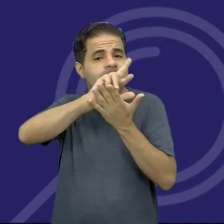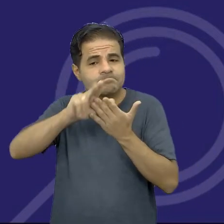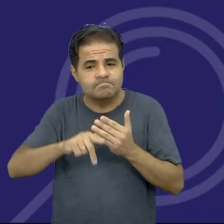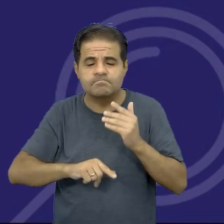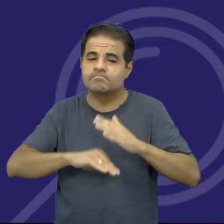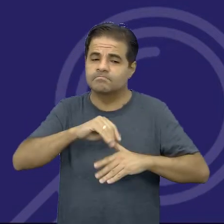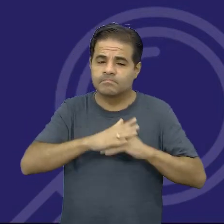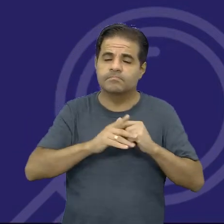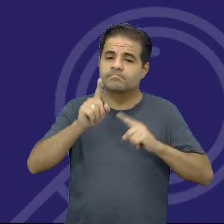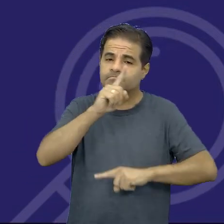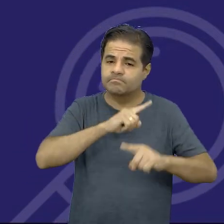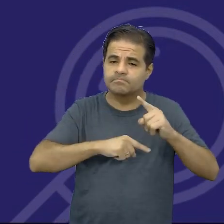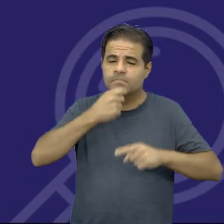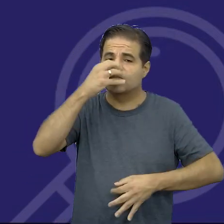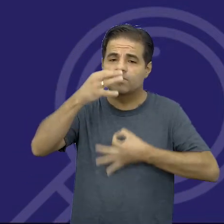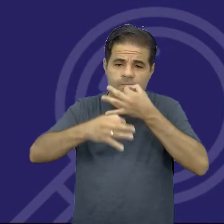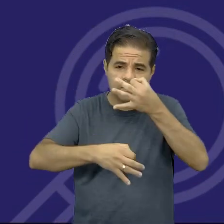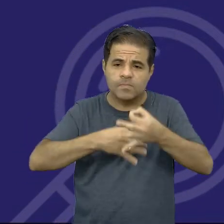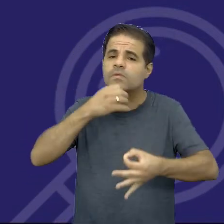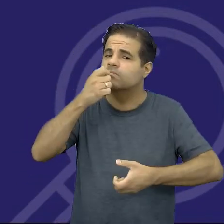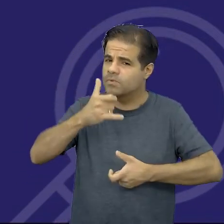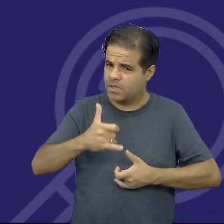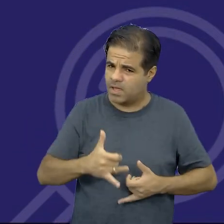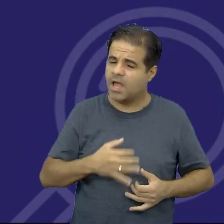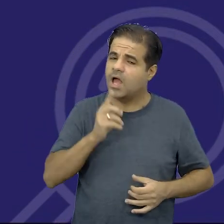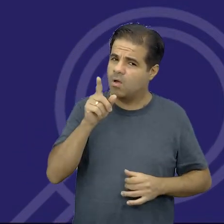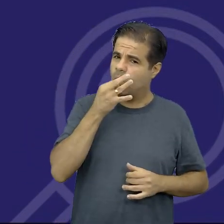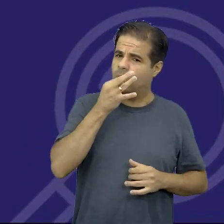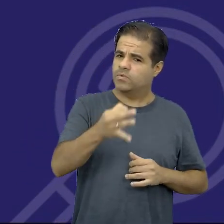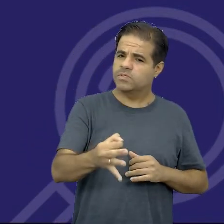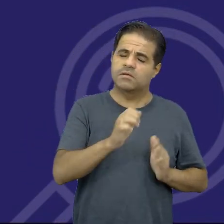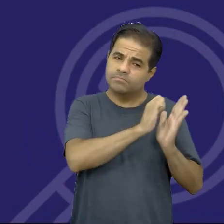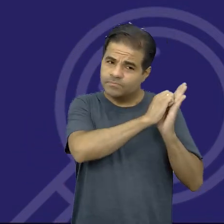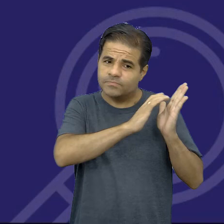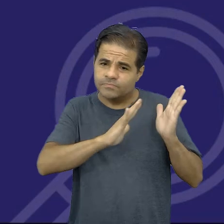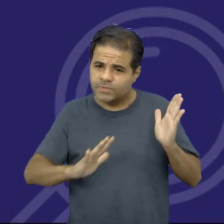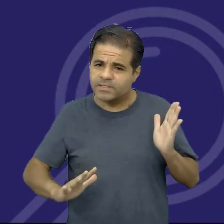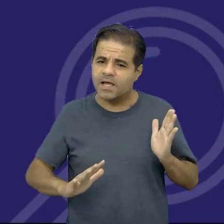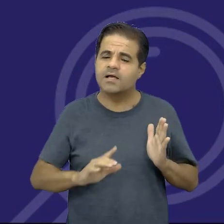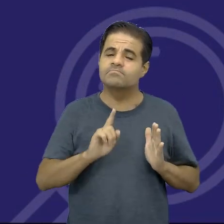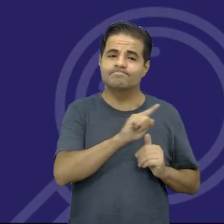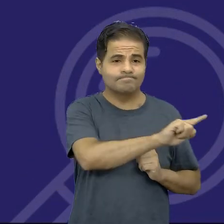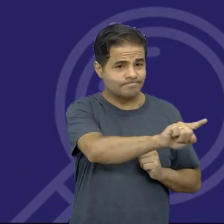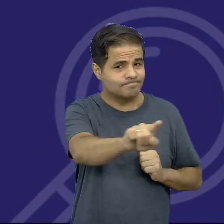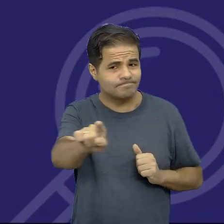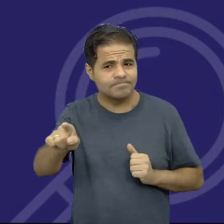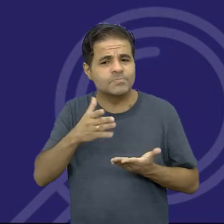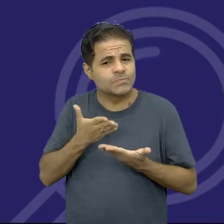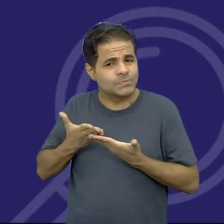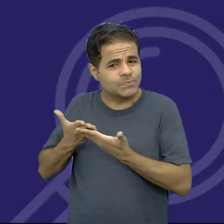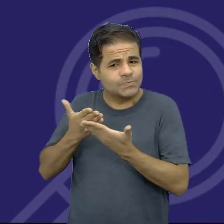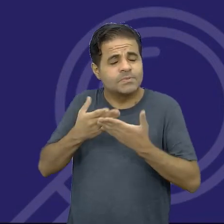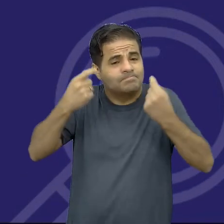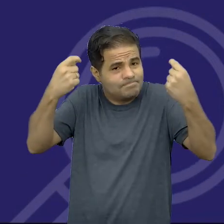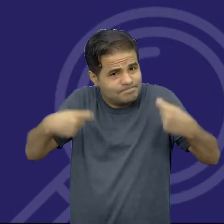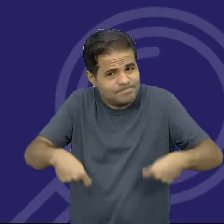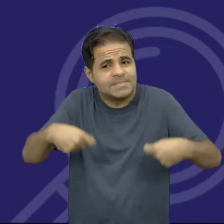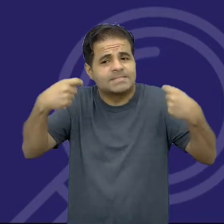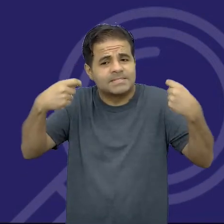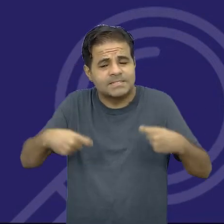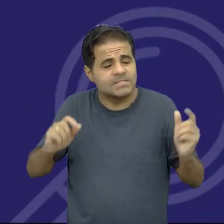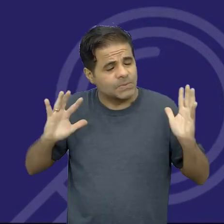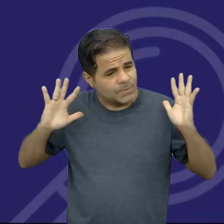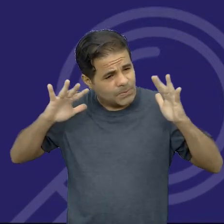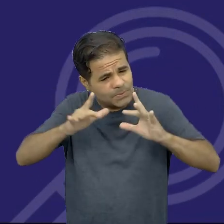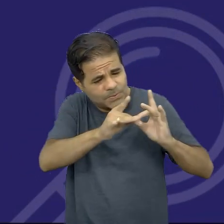dos domínios que mencionei. Então, essa é uma sugestão de atividade na qual os estudantes precisam, né,